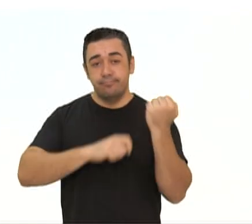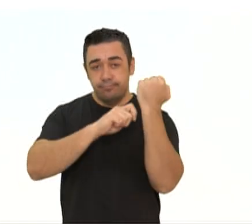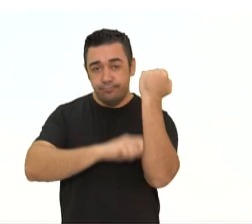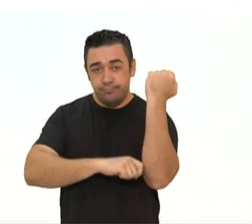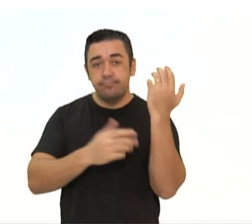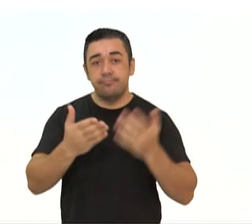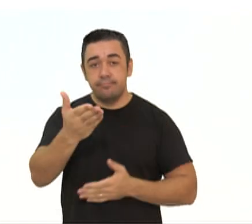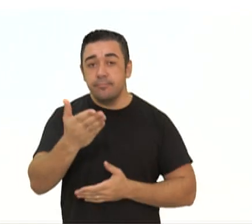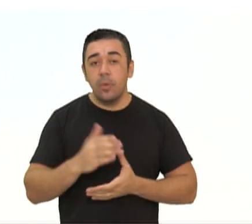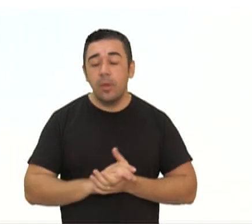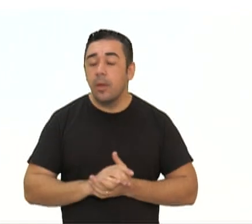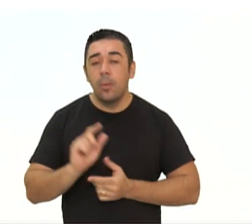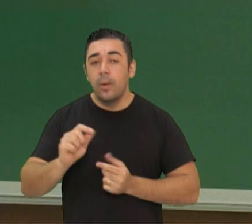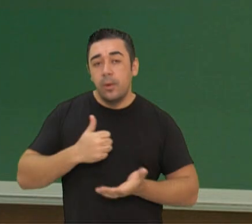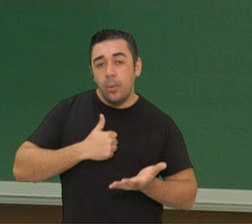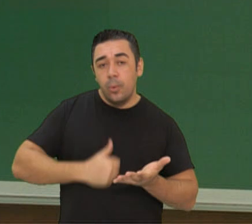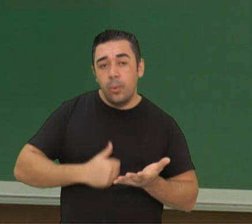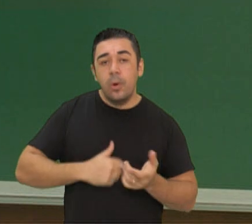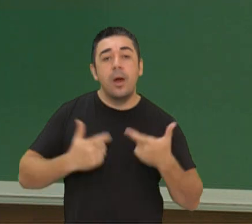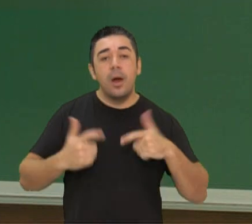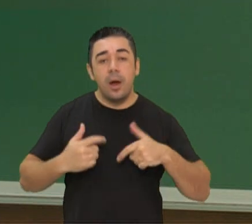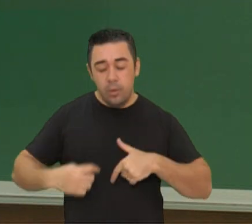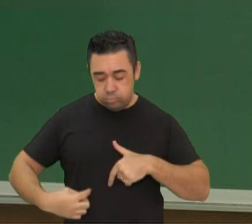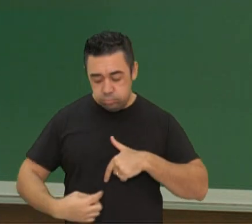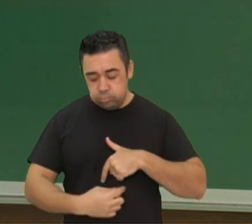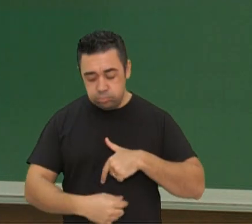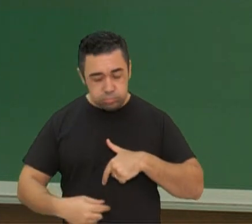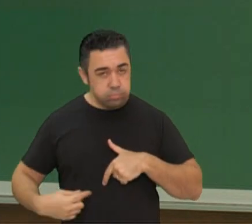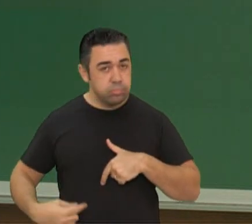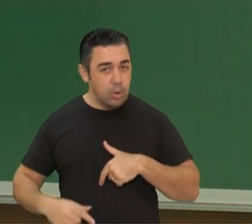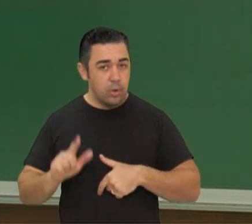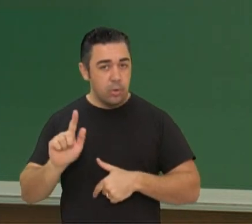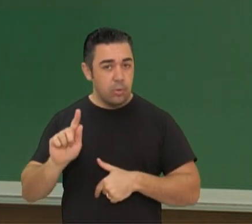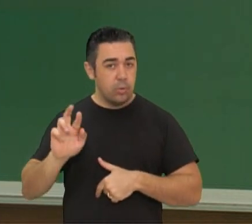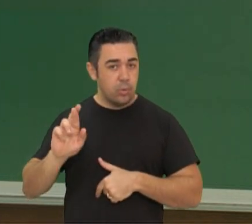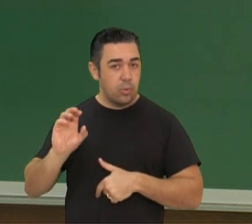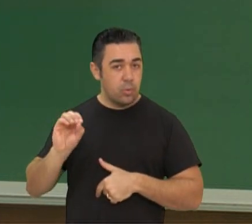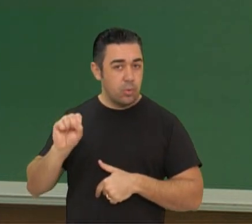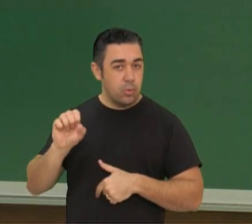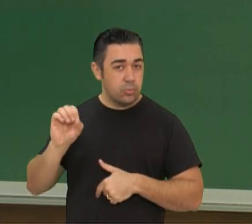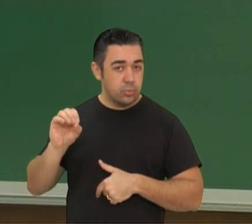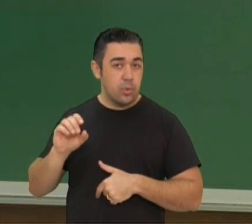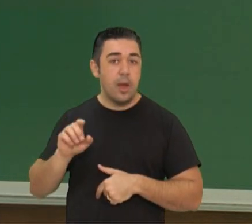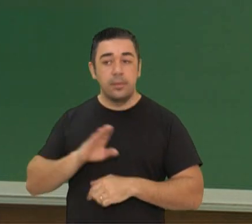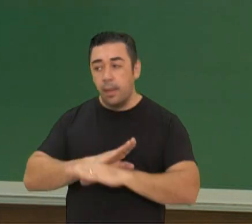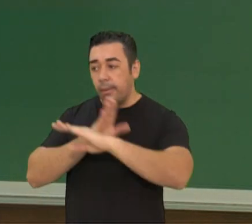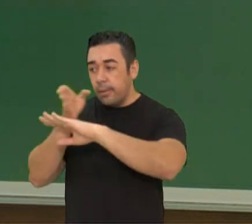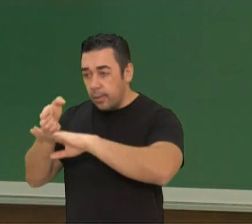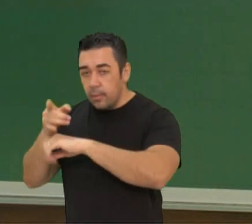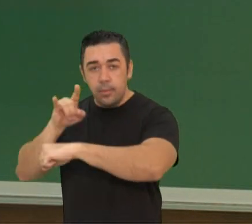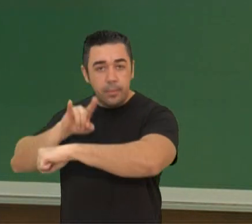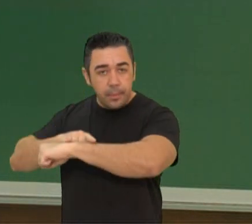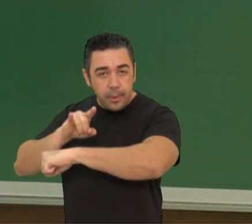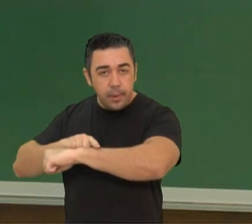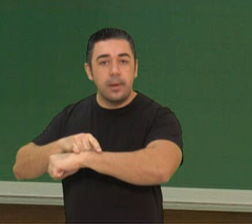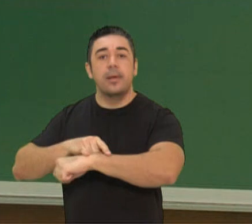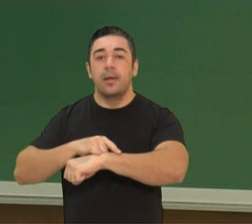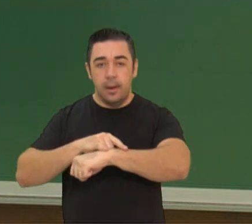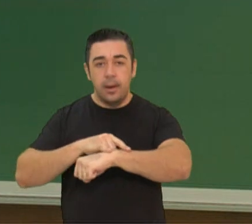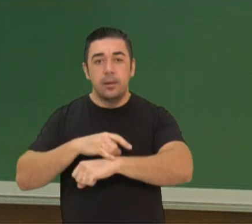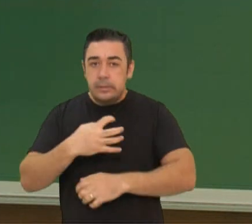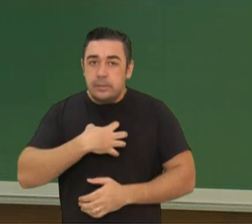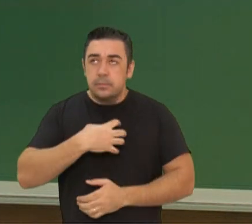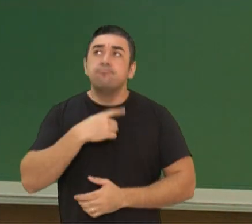E essas fezes vão ficar acumuladas ali no intestino grosso até que a gente vá defecar. A gente sente